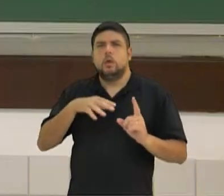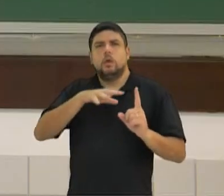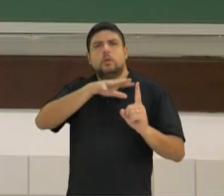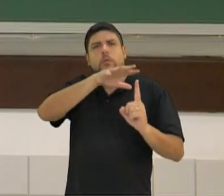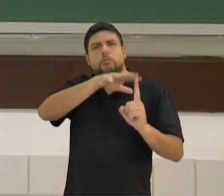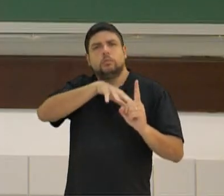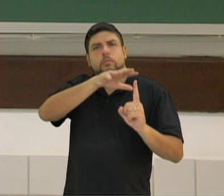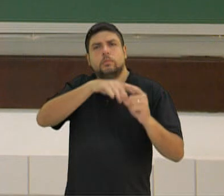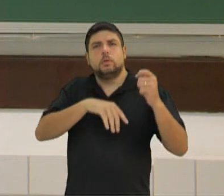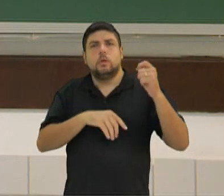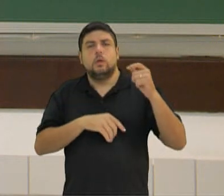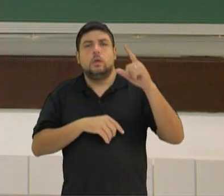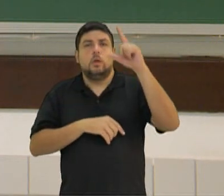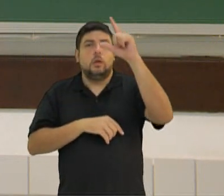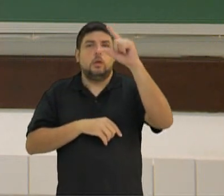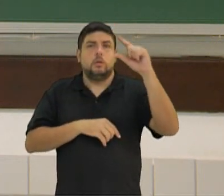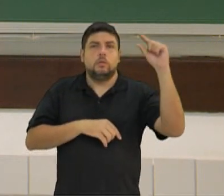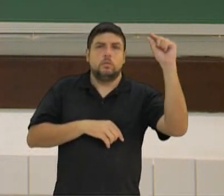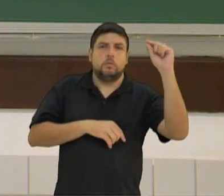o sol,